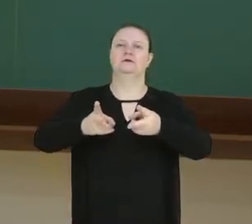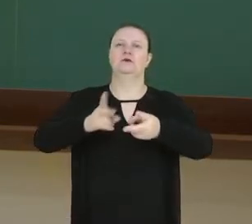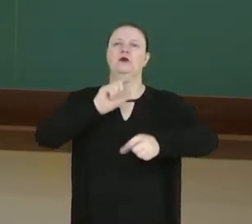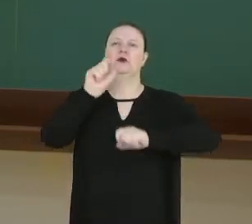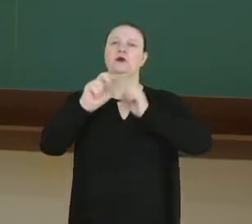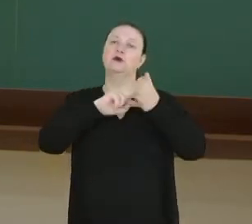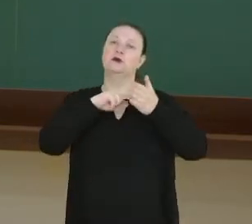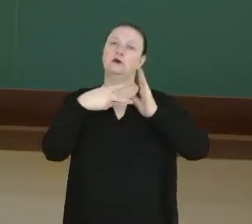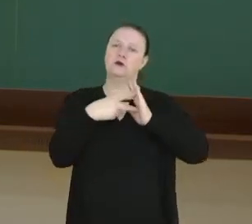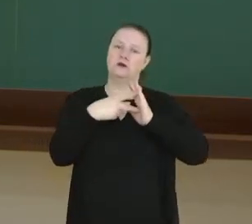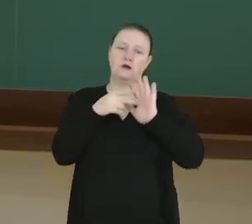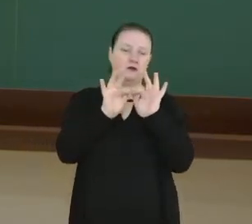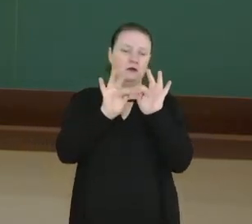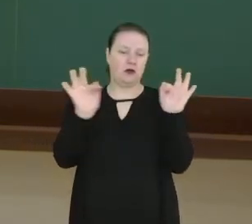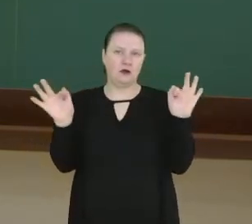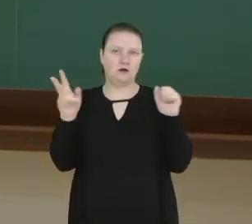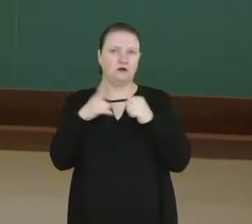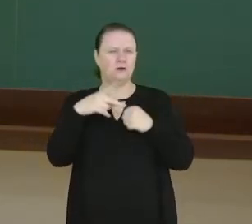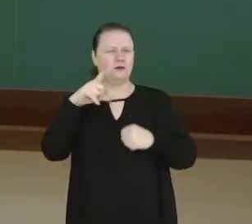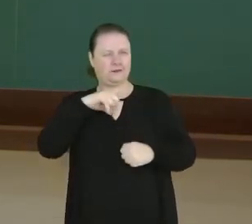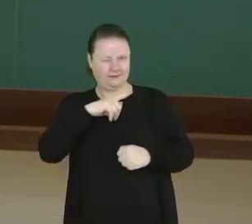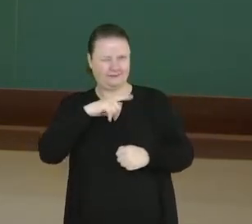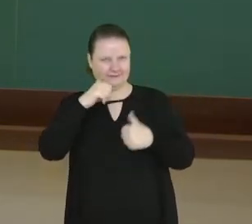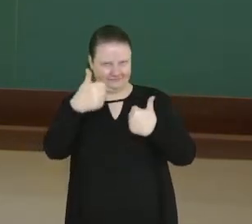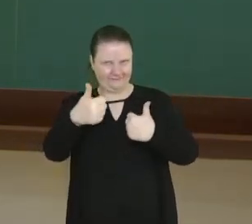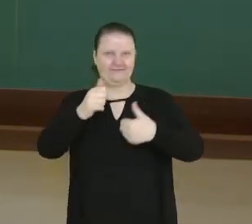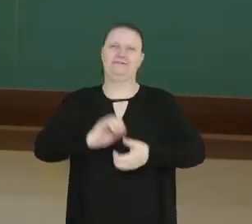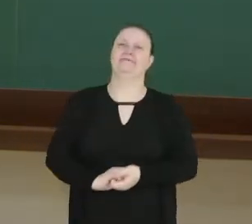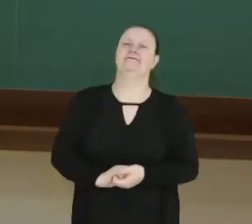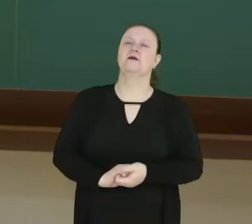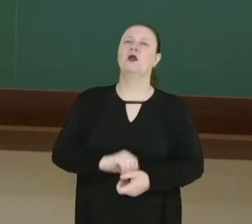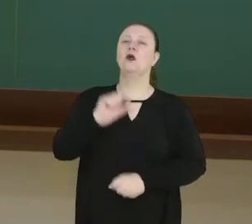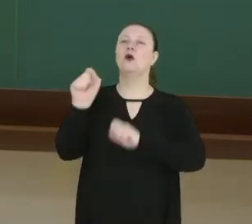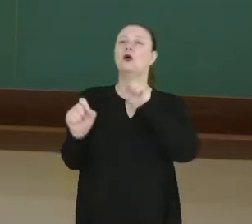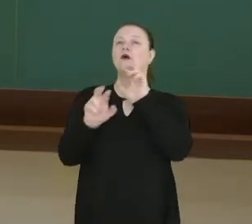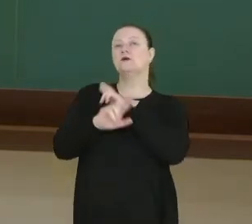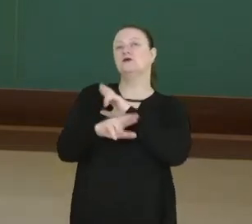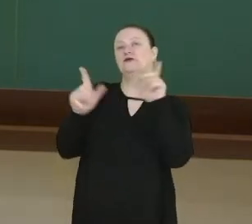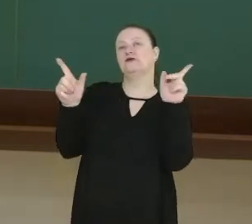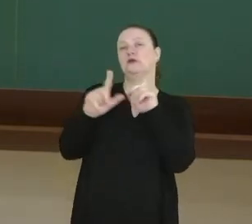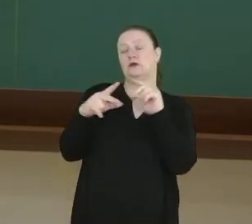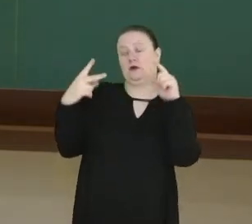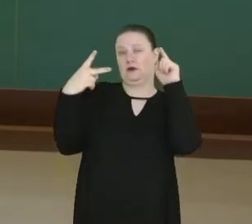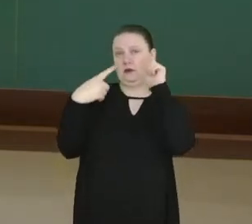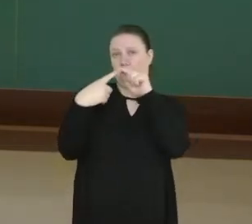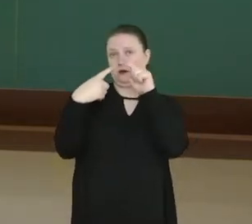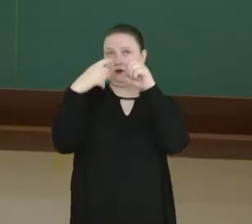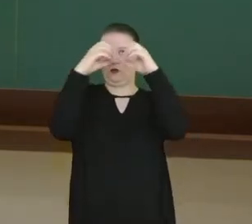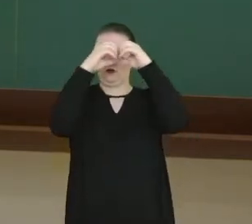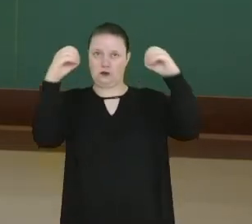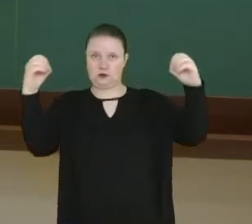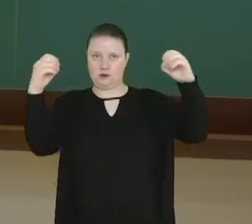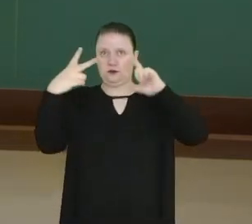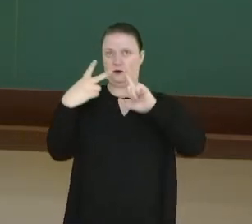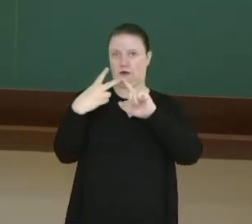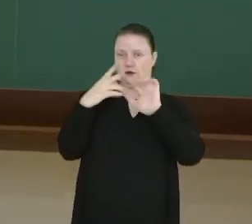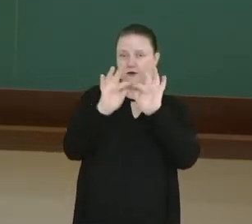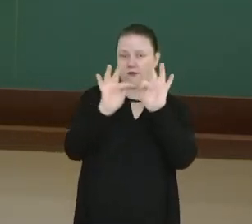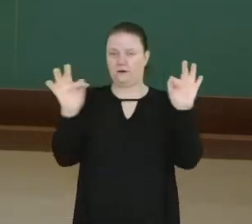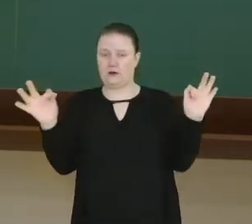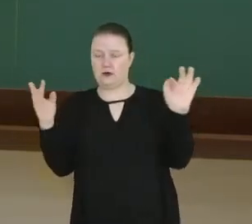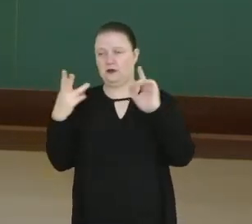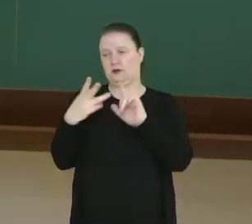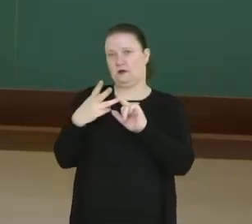então, uma oração, beleza? E qual será que é a diferença entre oração, frase e